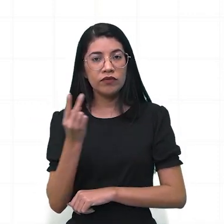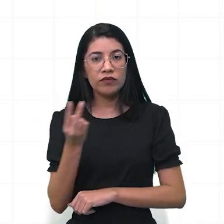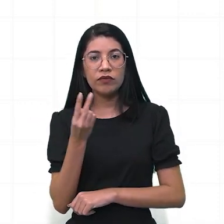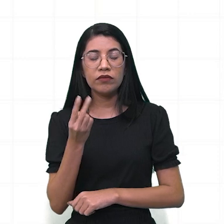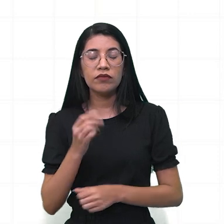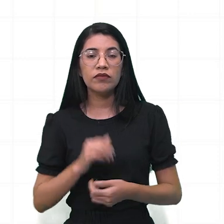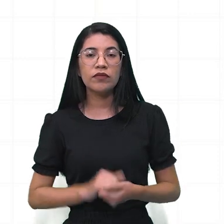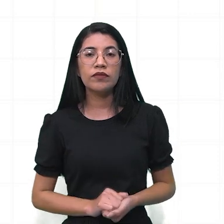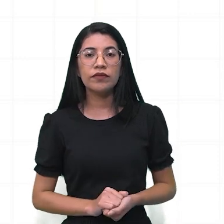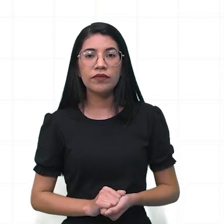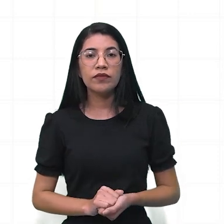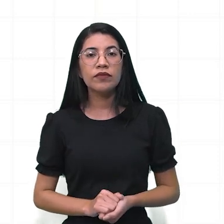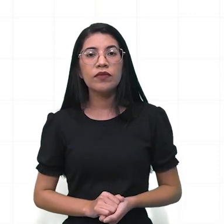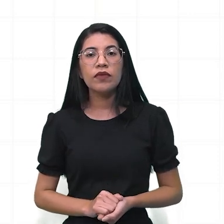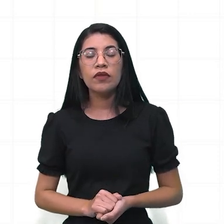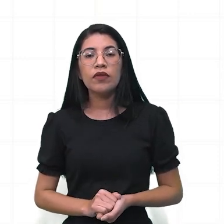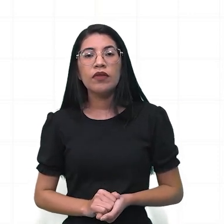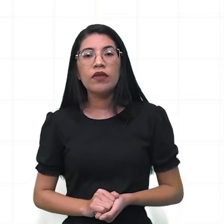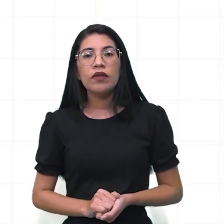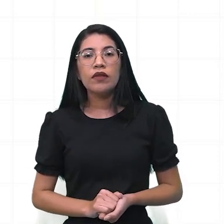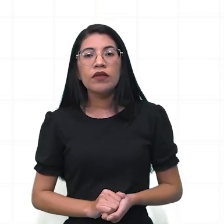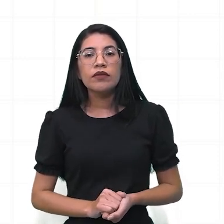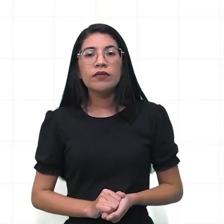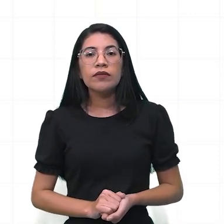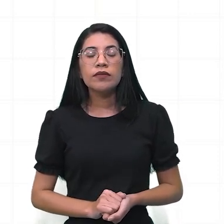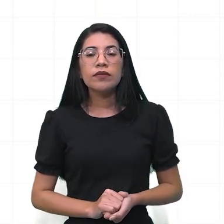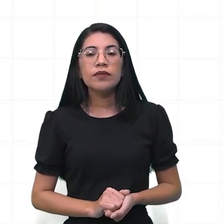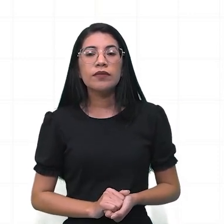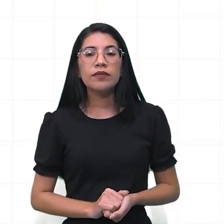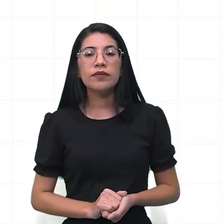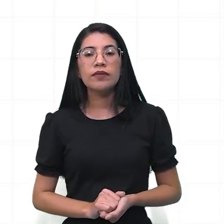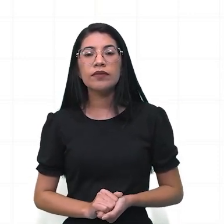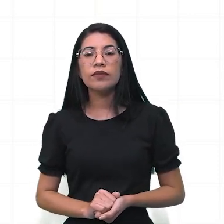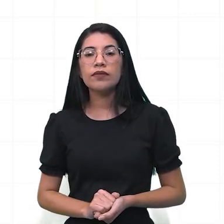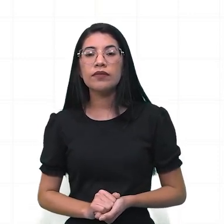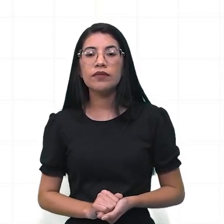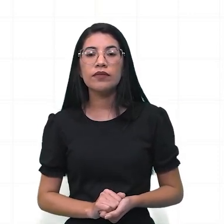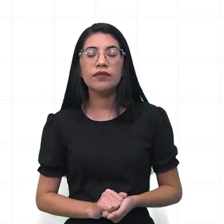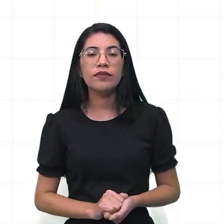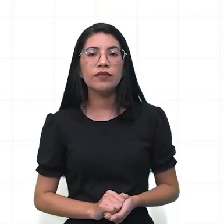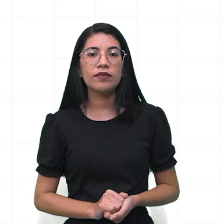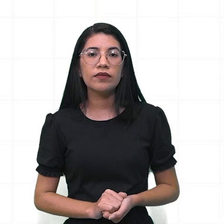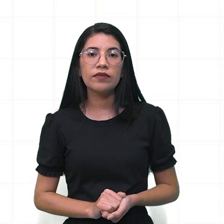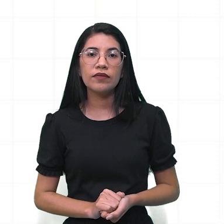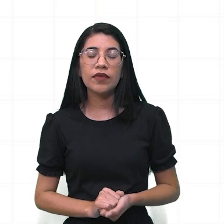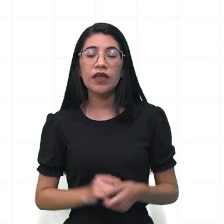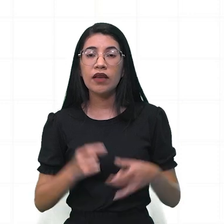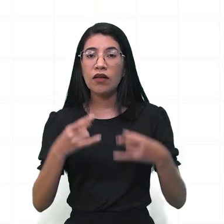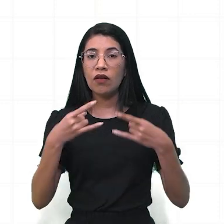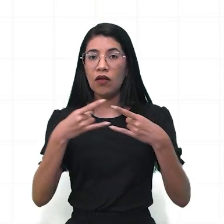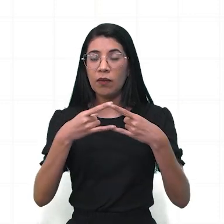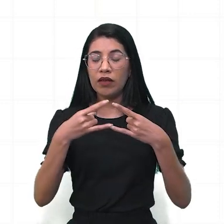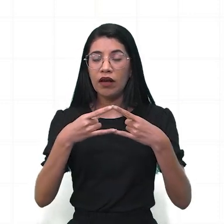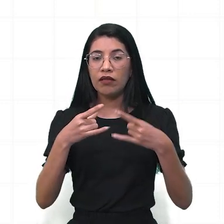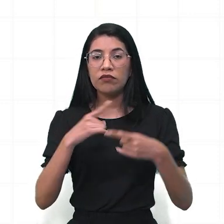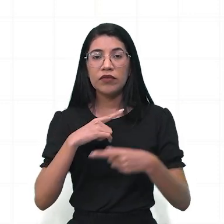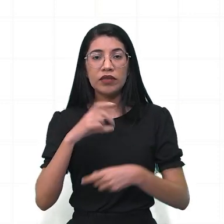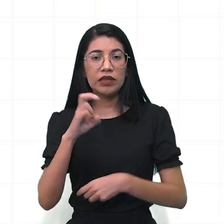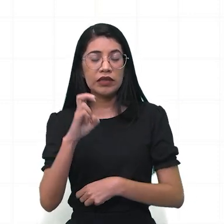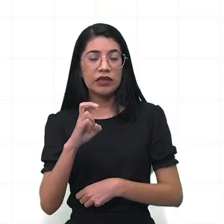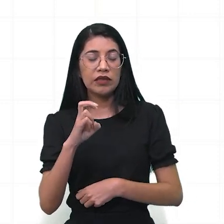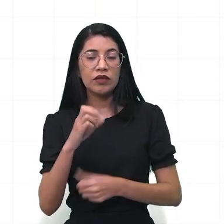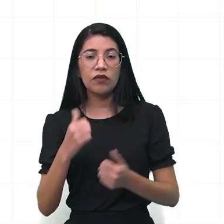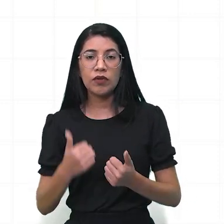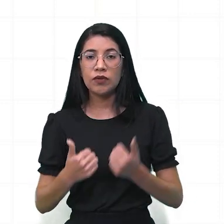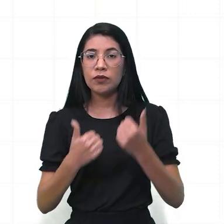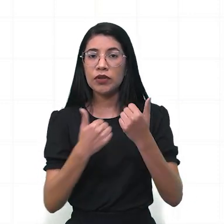ângulos internos. Tudo bem? Vamos lá. Como ele é um pentágono, ele possui 5 lados. Então, no lugar